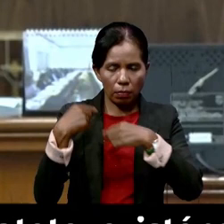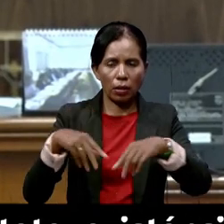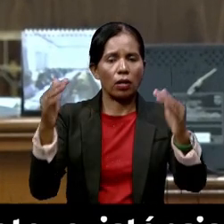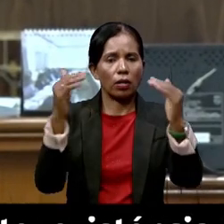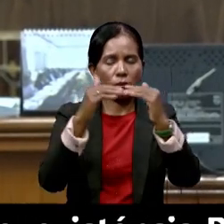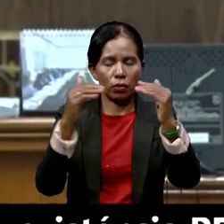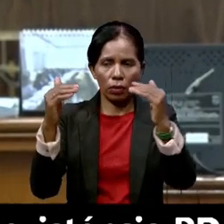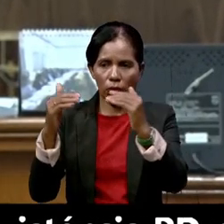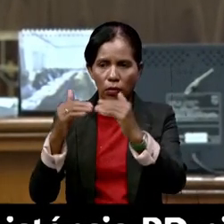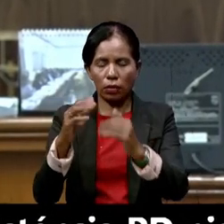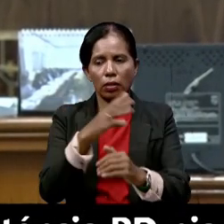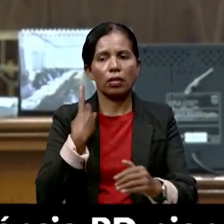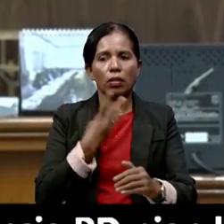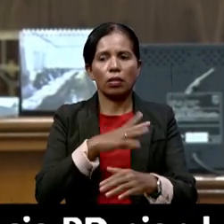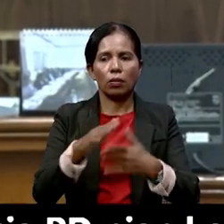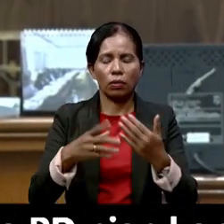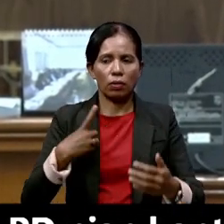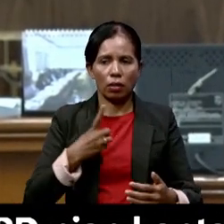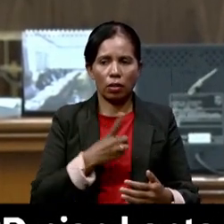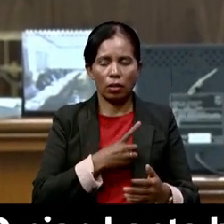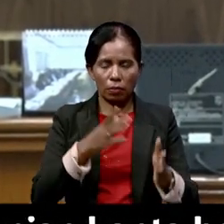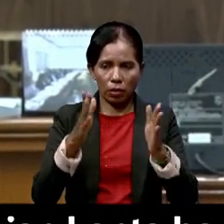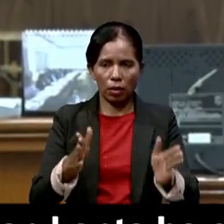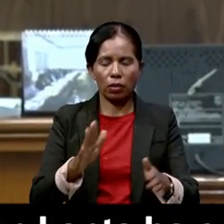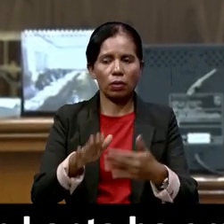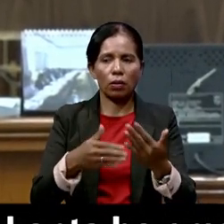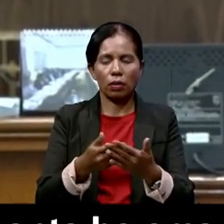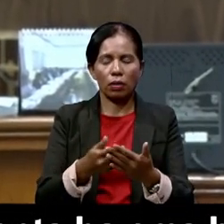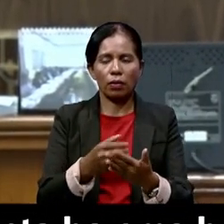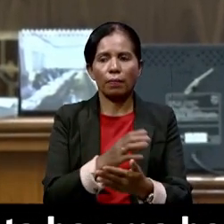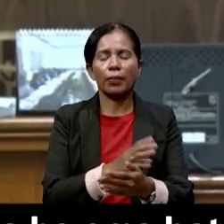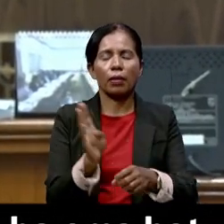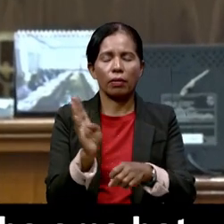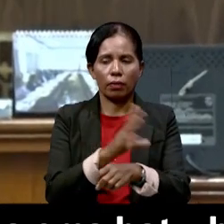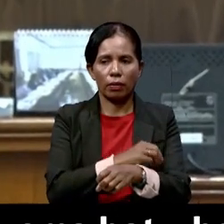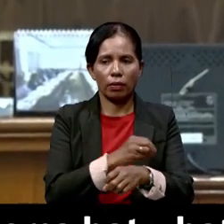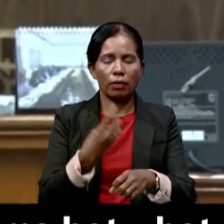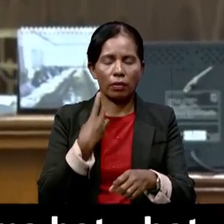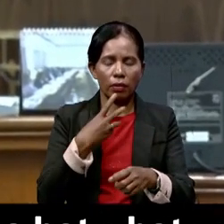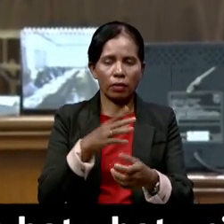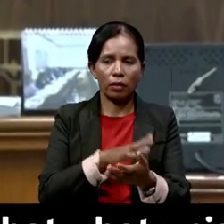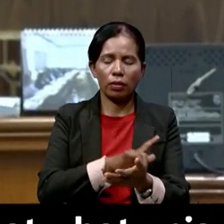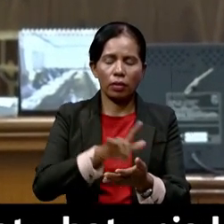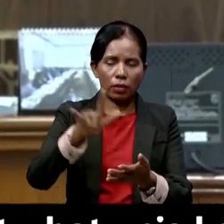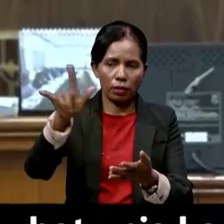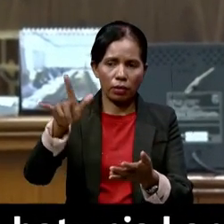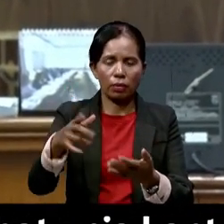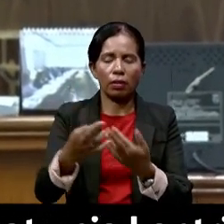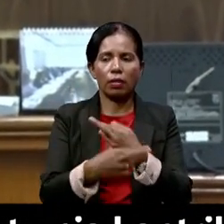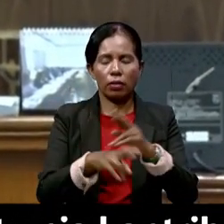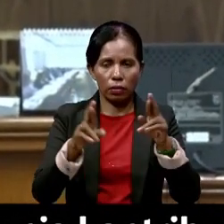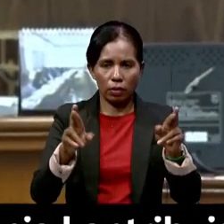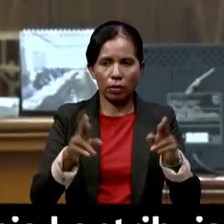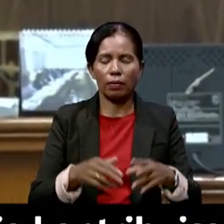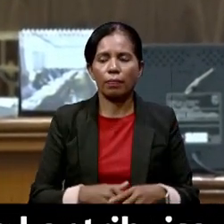os deputados também são diplomatas. Né? Bem, negociações fazem. O investimento virá, o resultado virá.